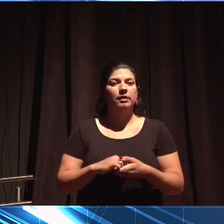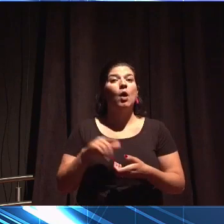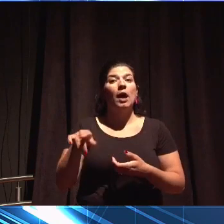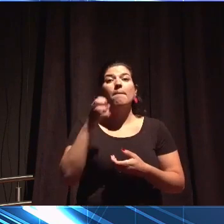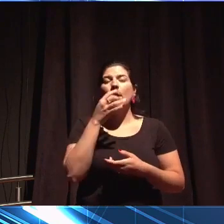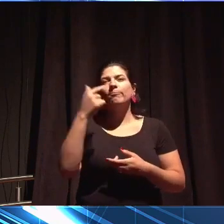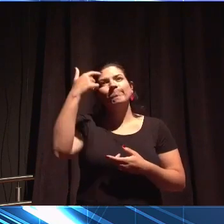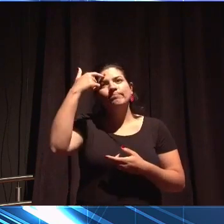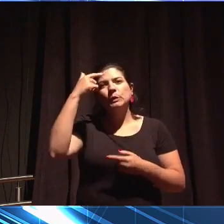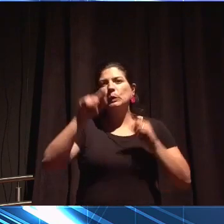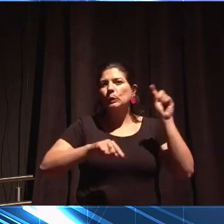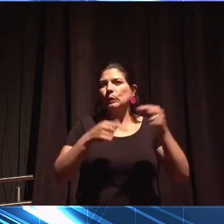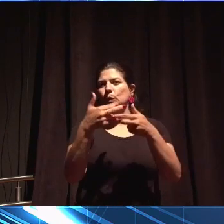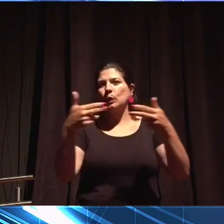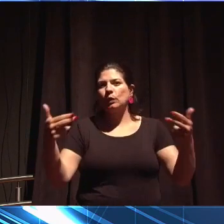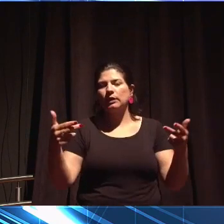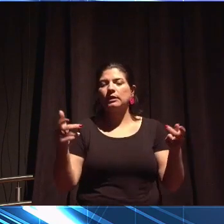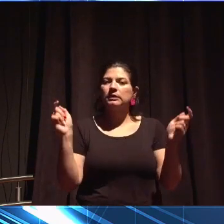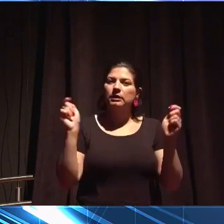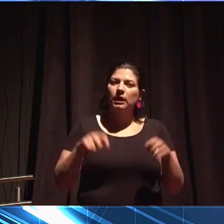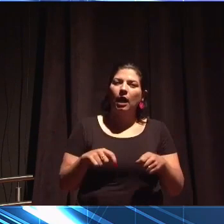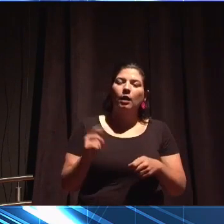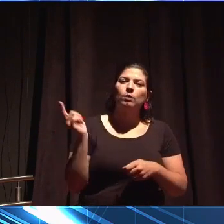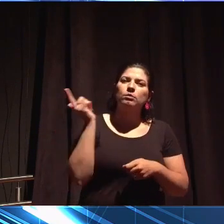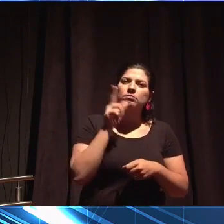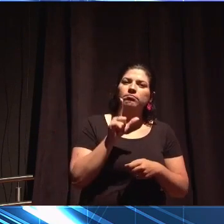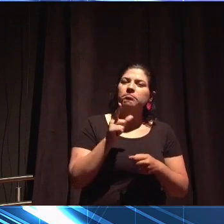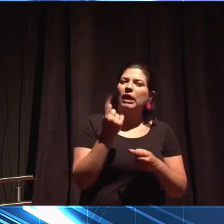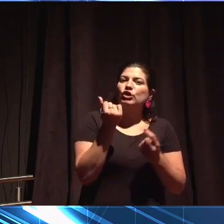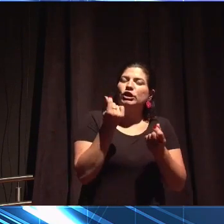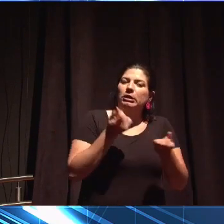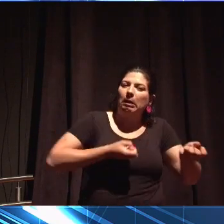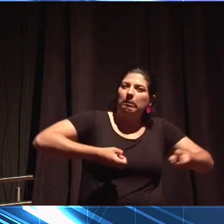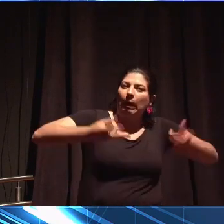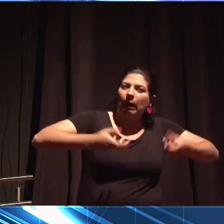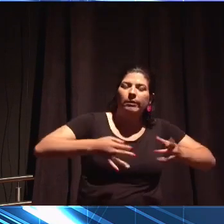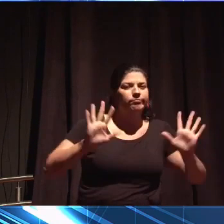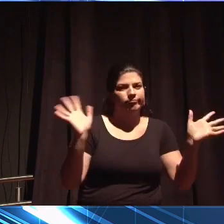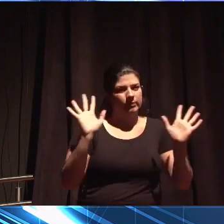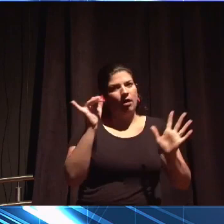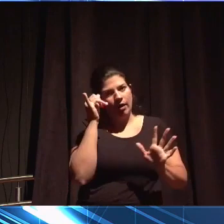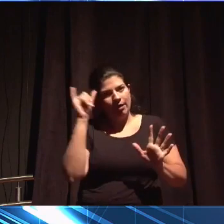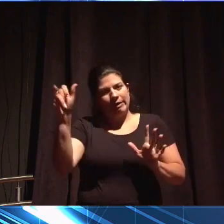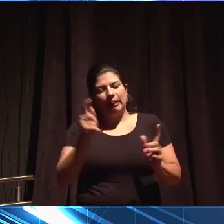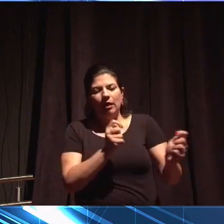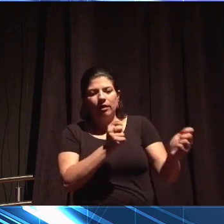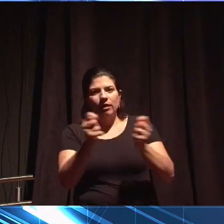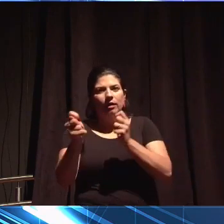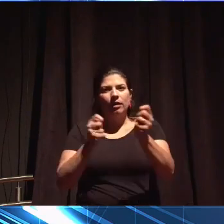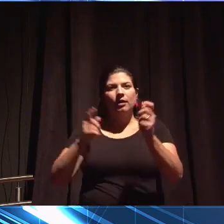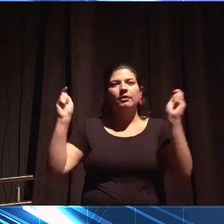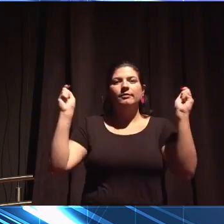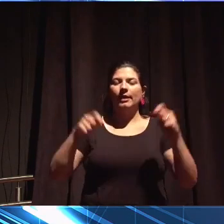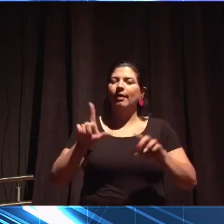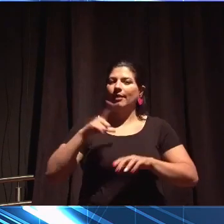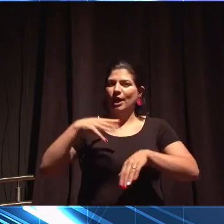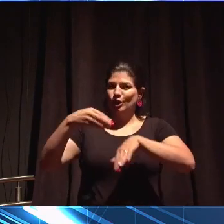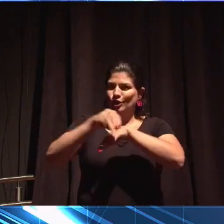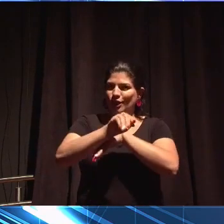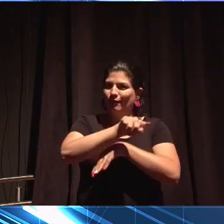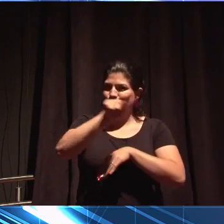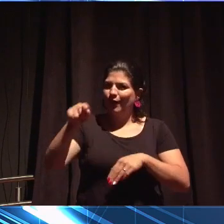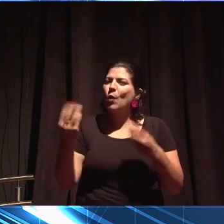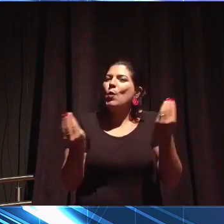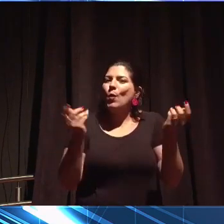mente sempre algumas coisas para a gente poder não desperdiçar, né? É isso que é legal. E a gente vai trazer algumas dicas aqui de como